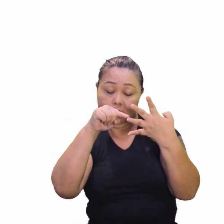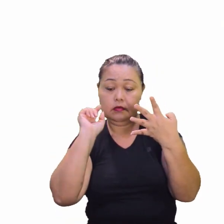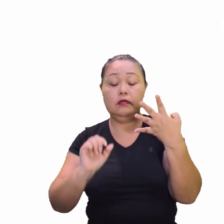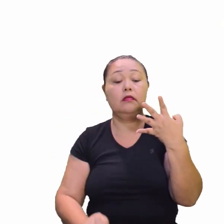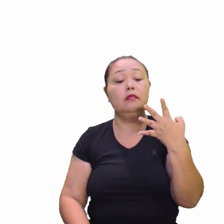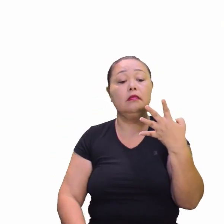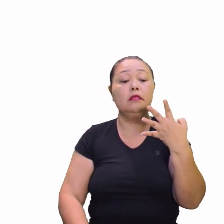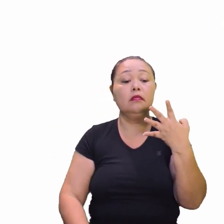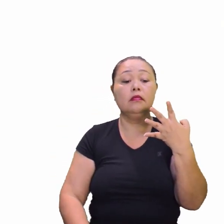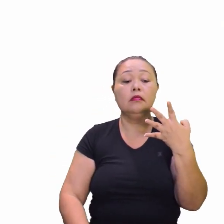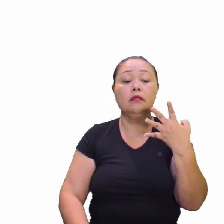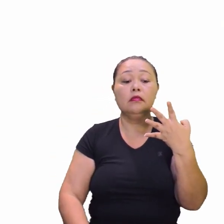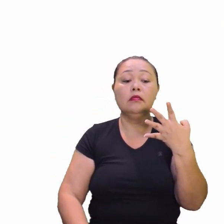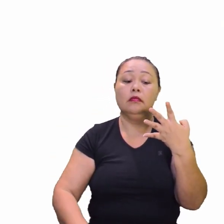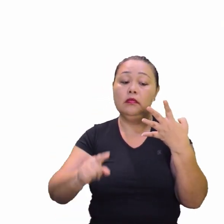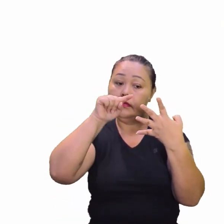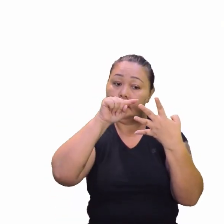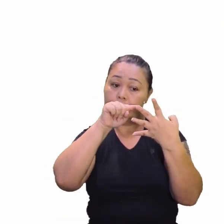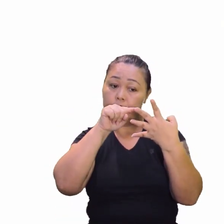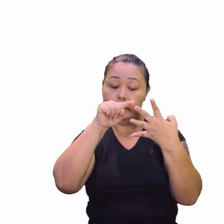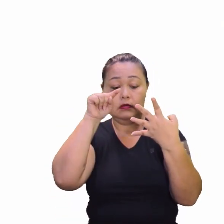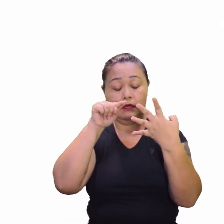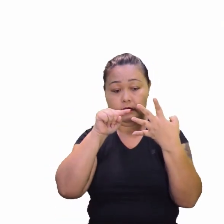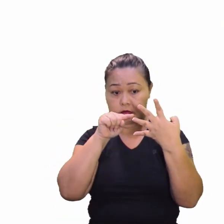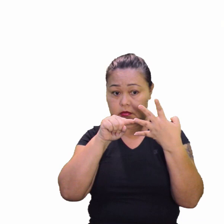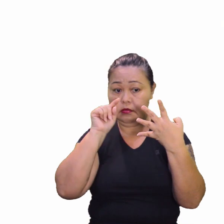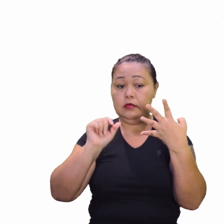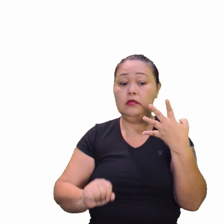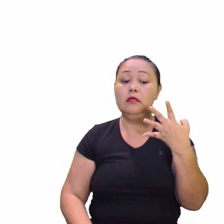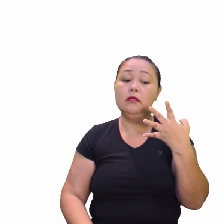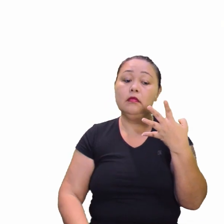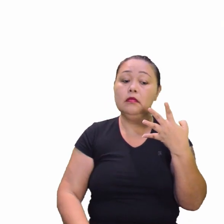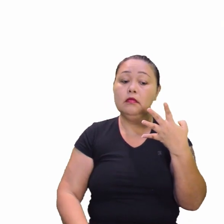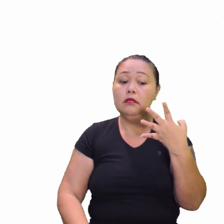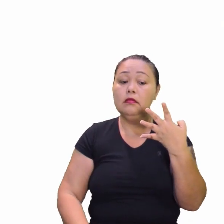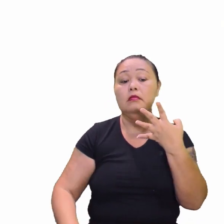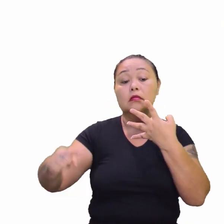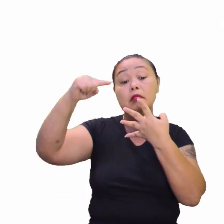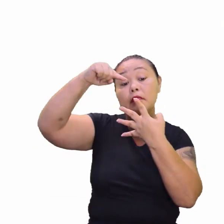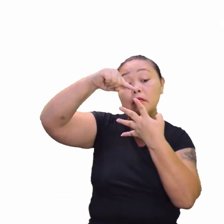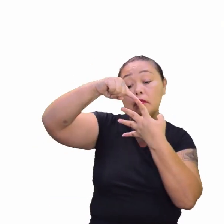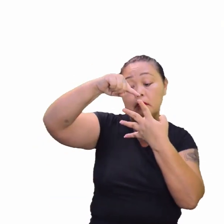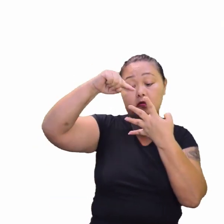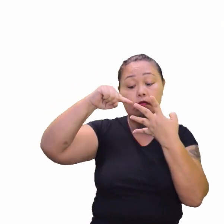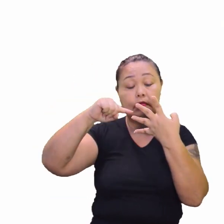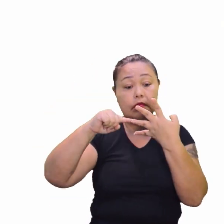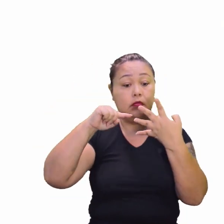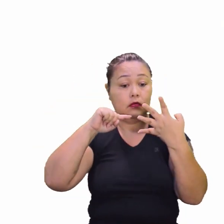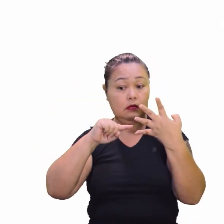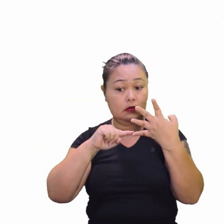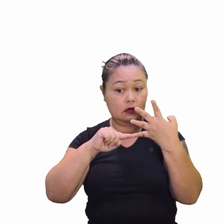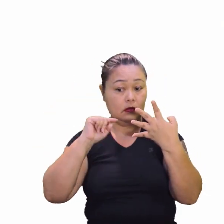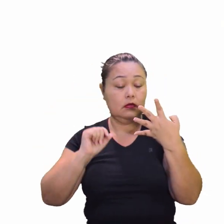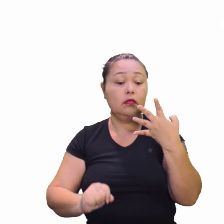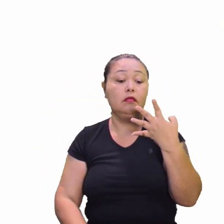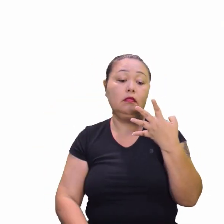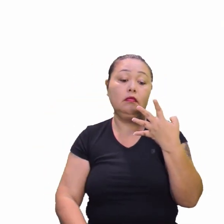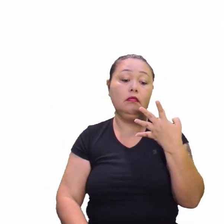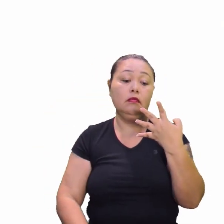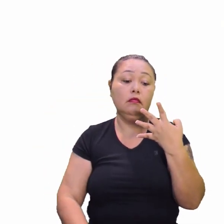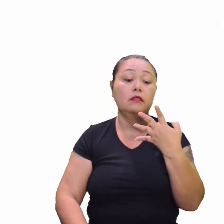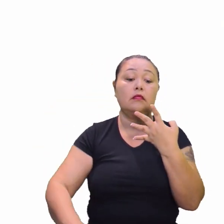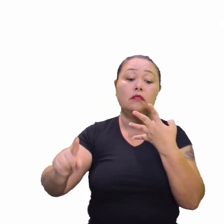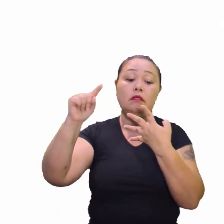1 e 3. C, 2 e 3. D, 1, 3 e